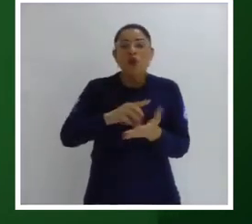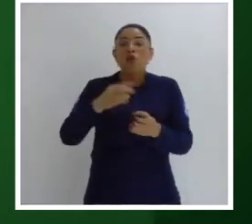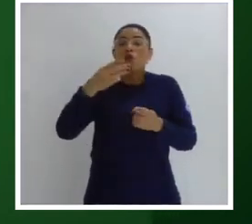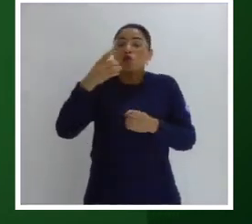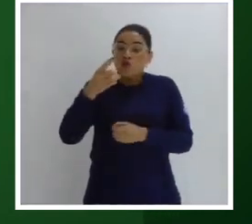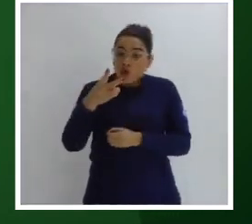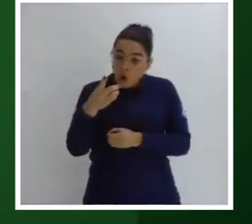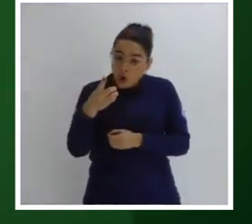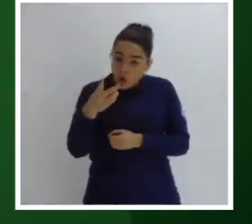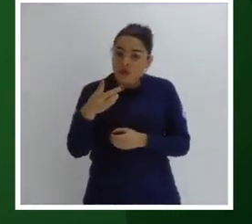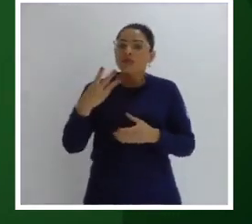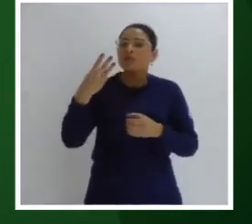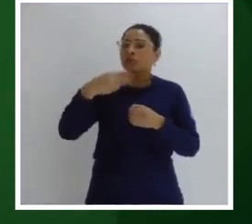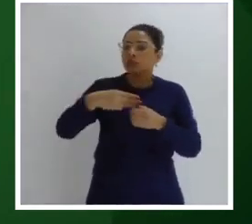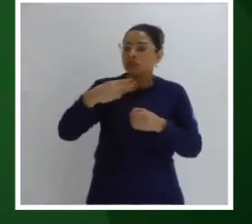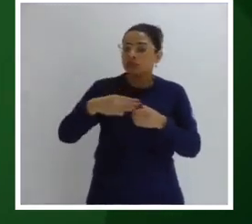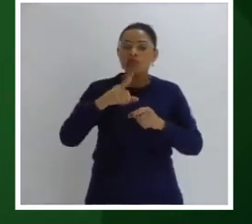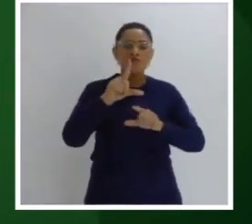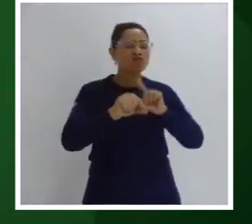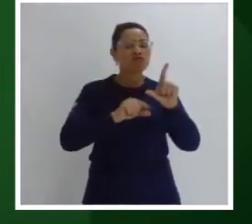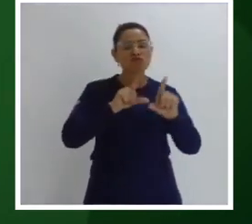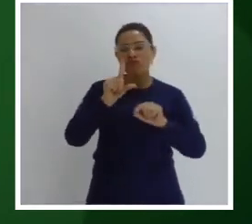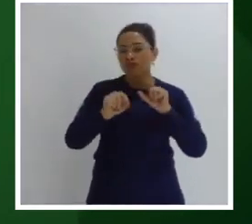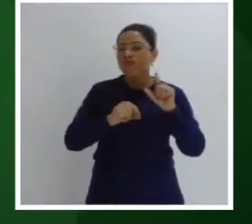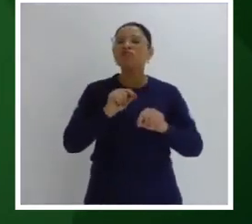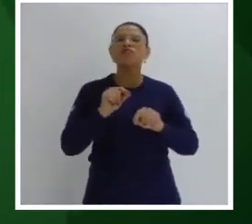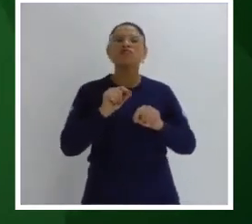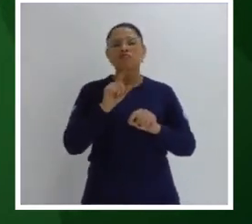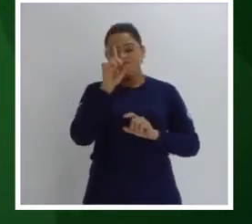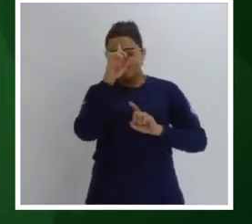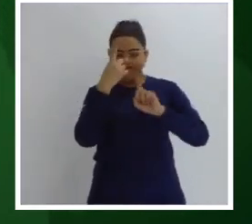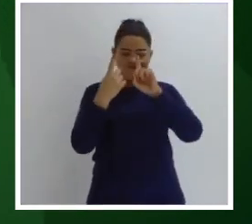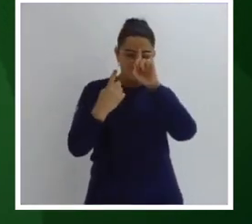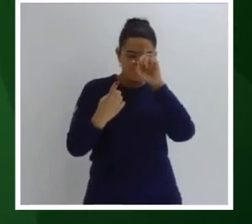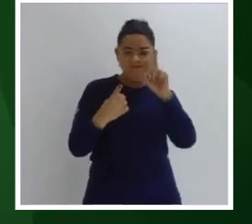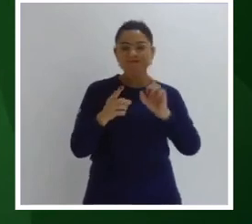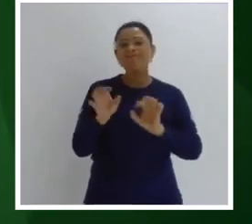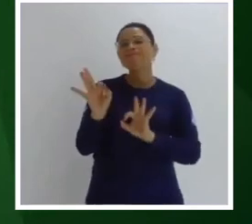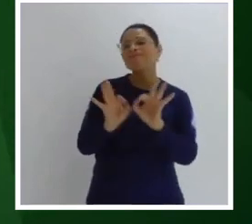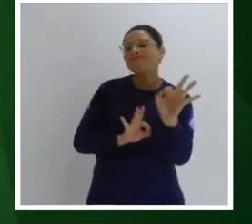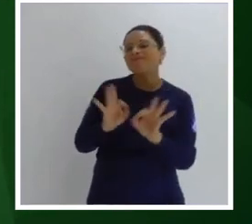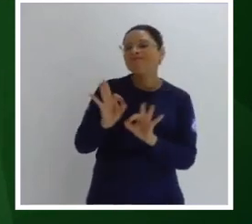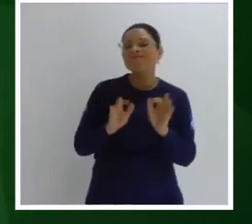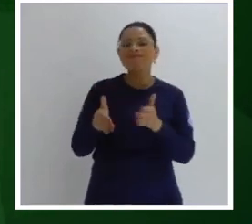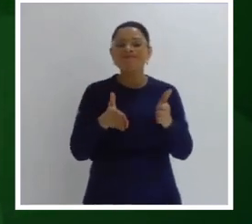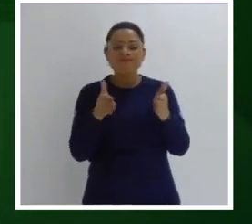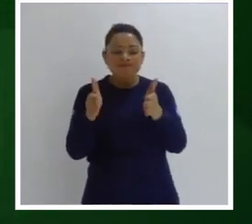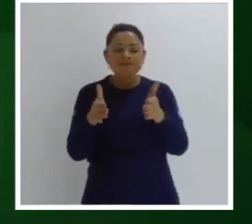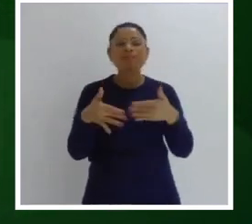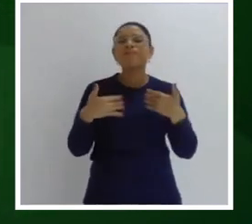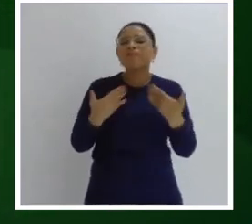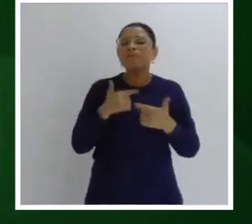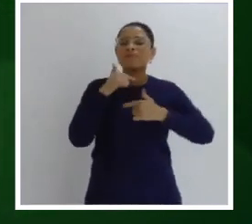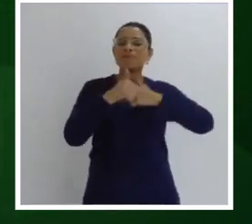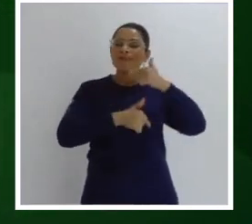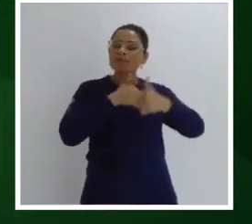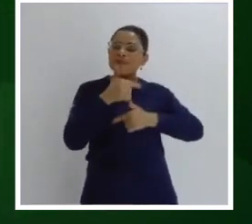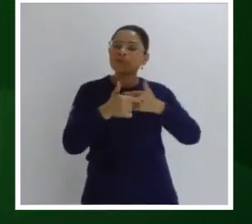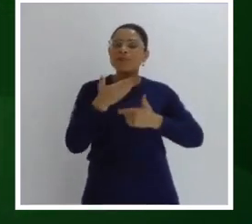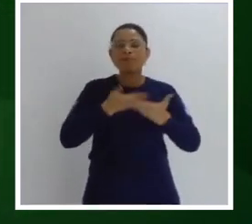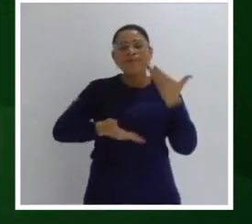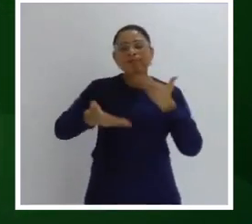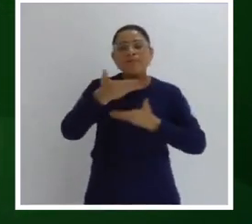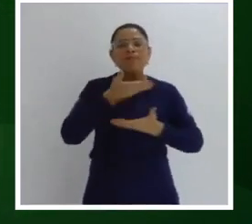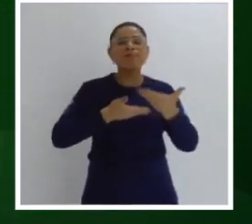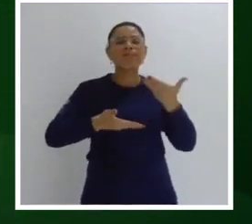vão tomando todas as decisões todas as escolhas todos os encaminhamentos e esse trabalho colaborativo